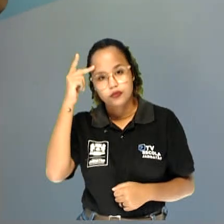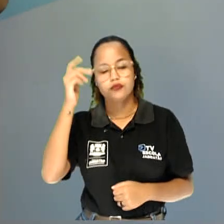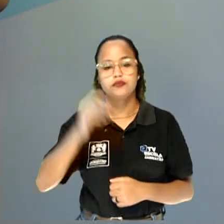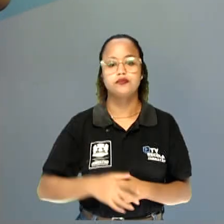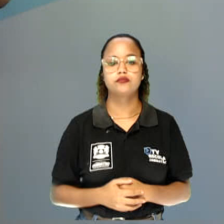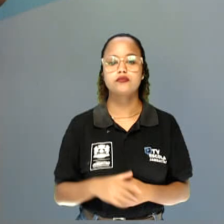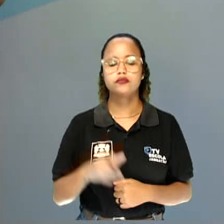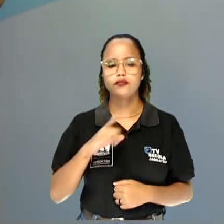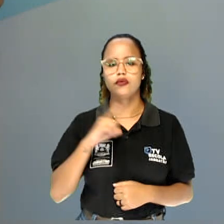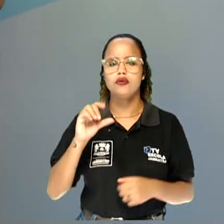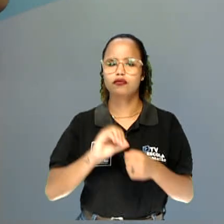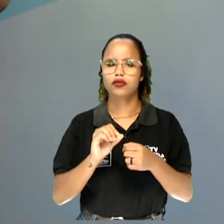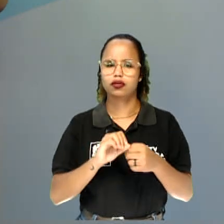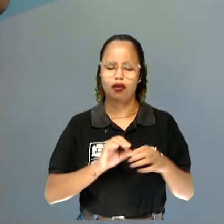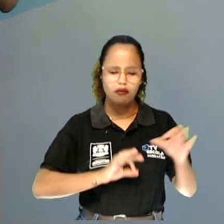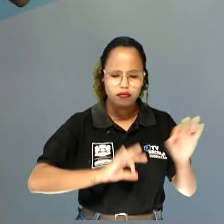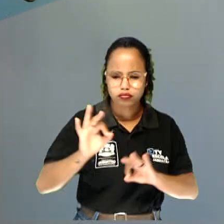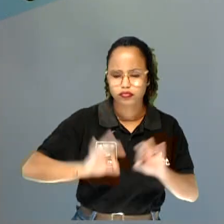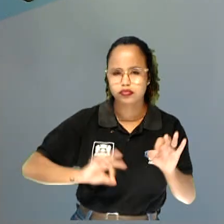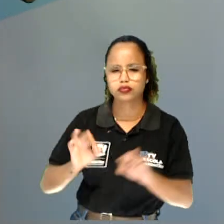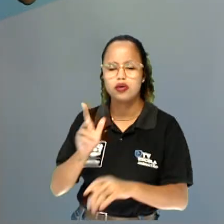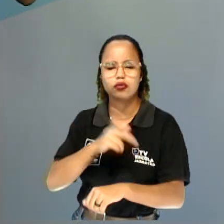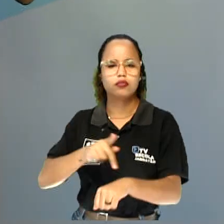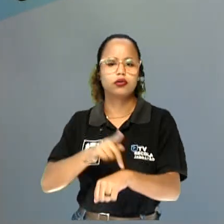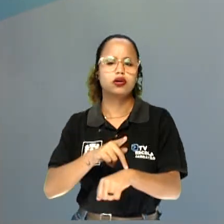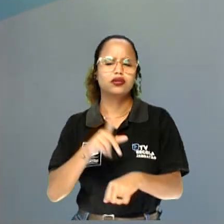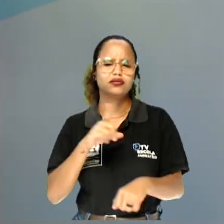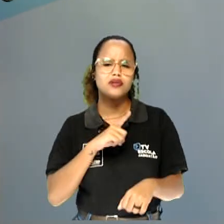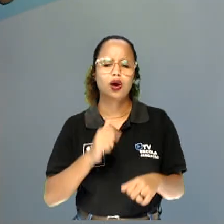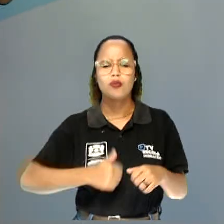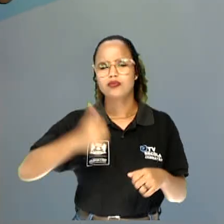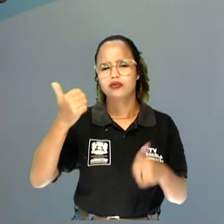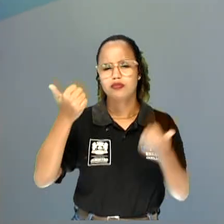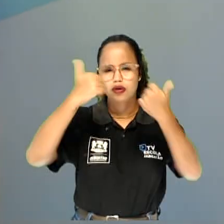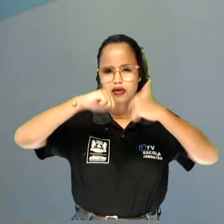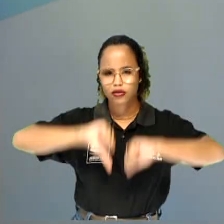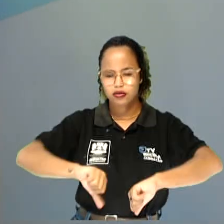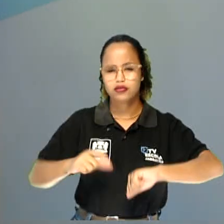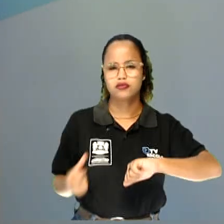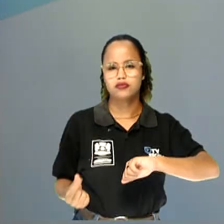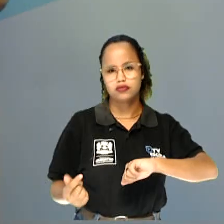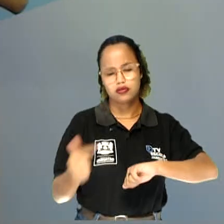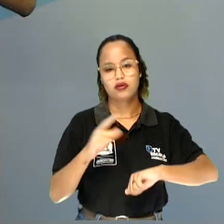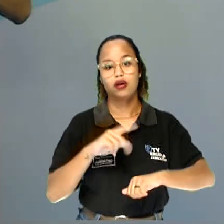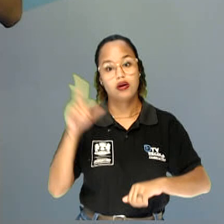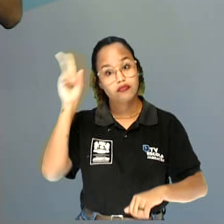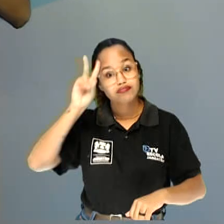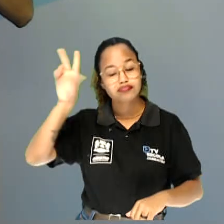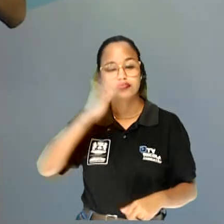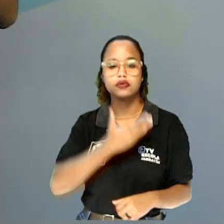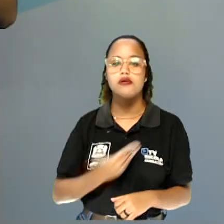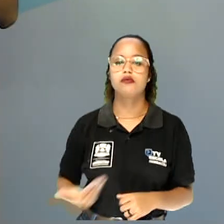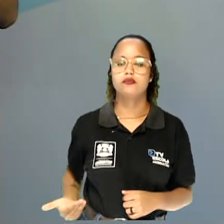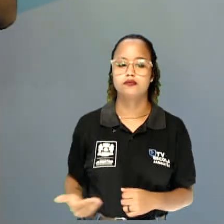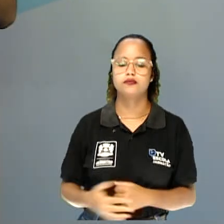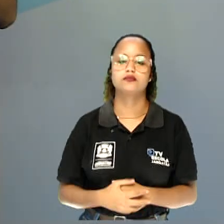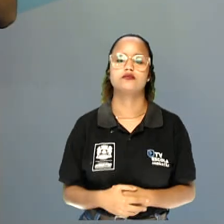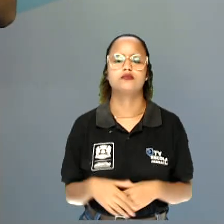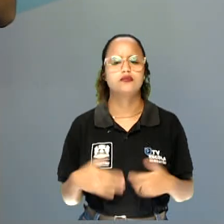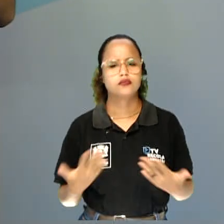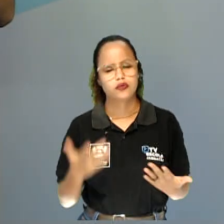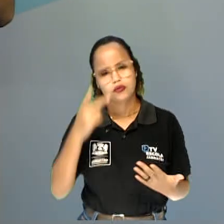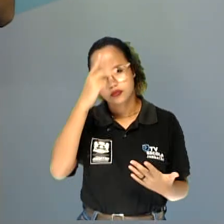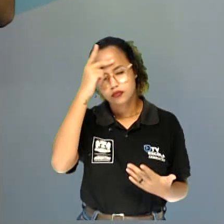no país. Não vai dar certo, vai criar a nossa primeira crise financeira da nossa história republicana. Então, os